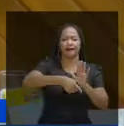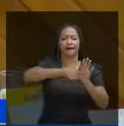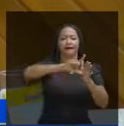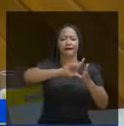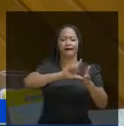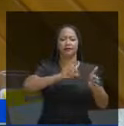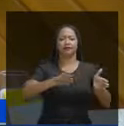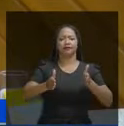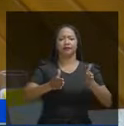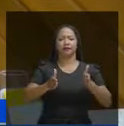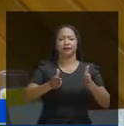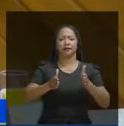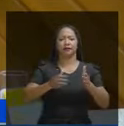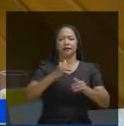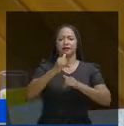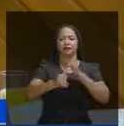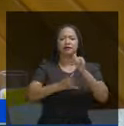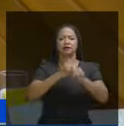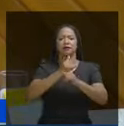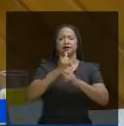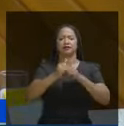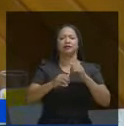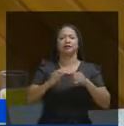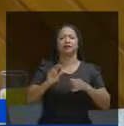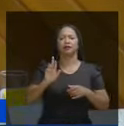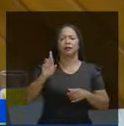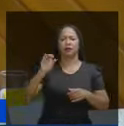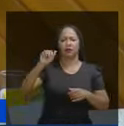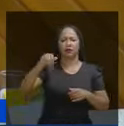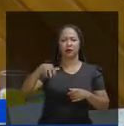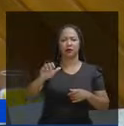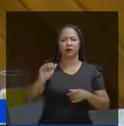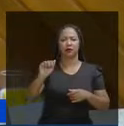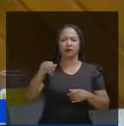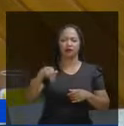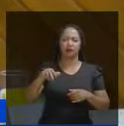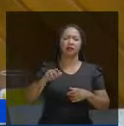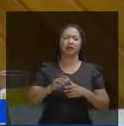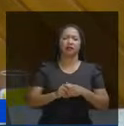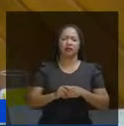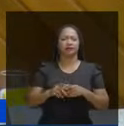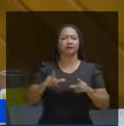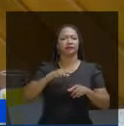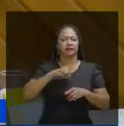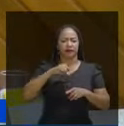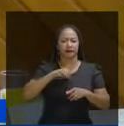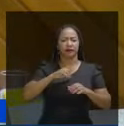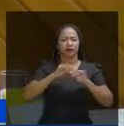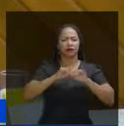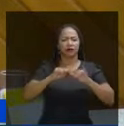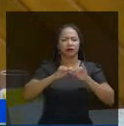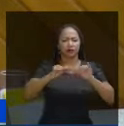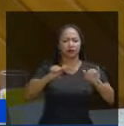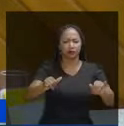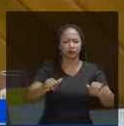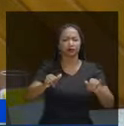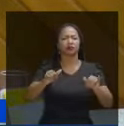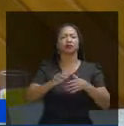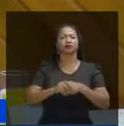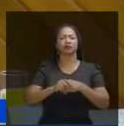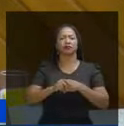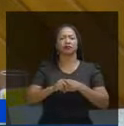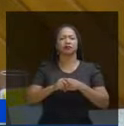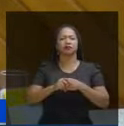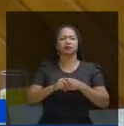veiculada na internet por Ronan Marques Bruno. A publicidade impugnada ela consiste em veiculação de mídia consubstanciada